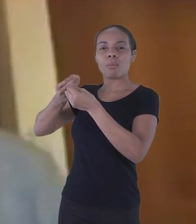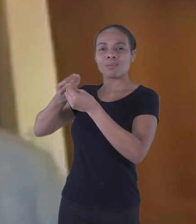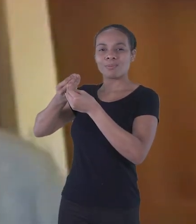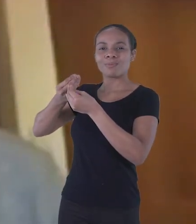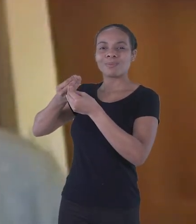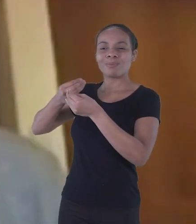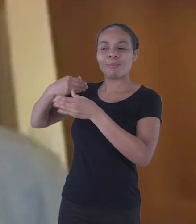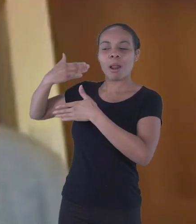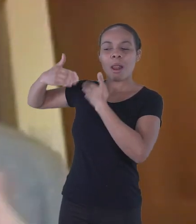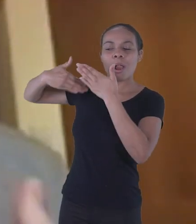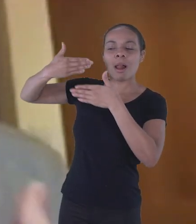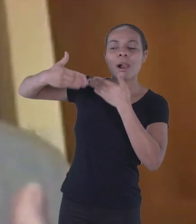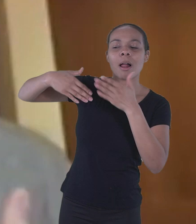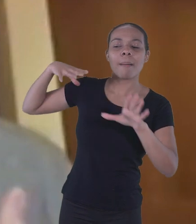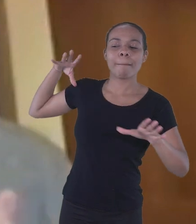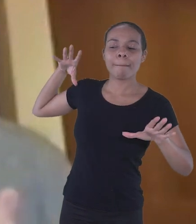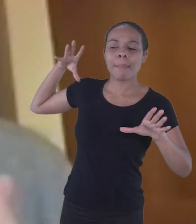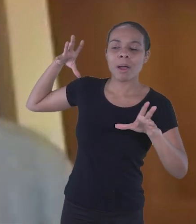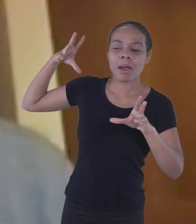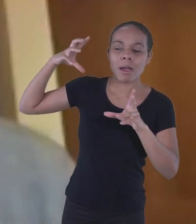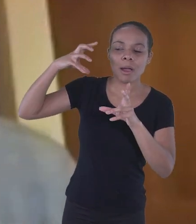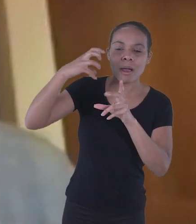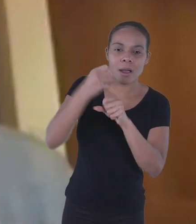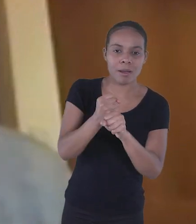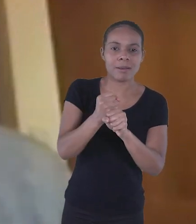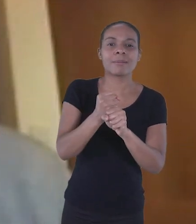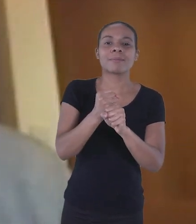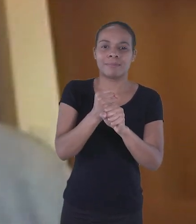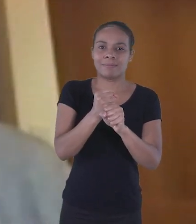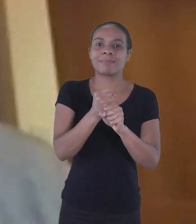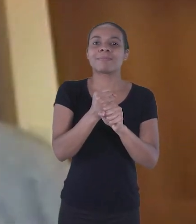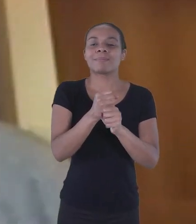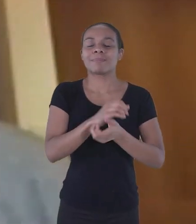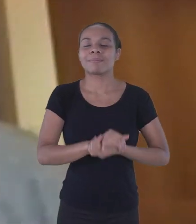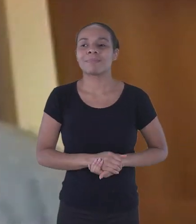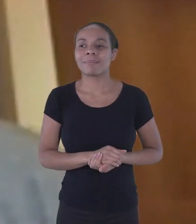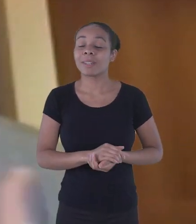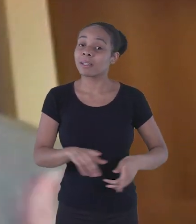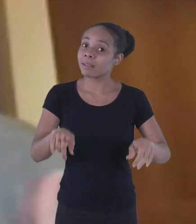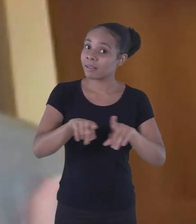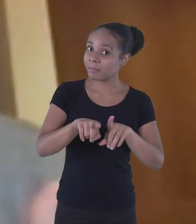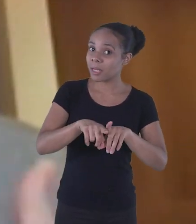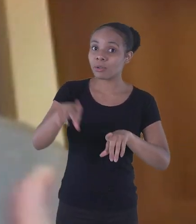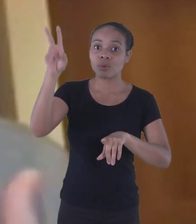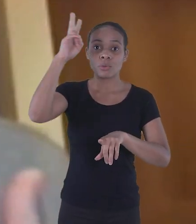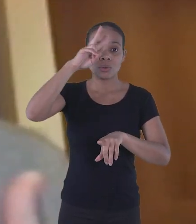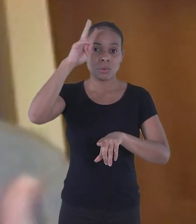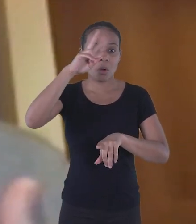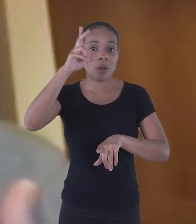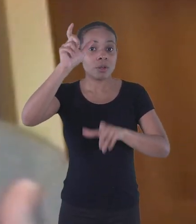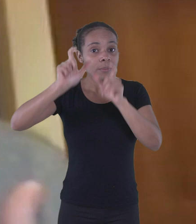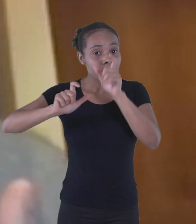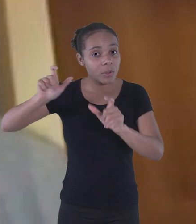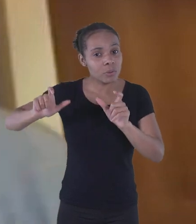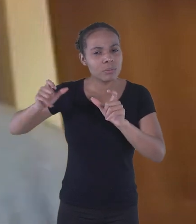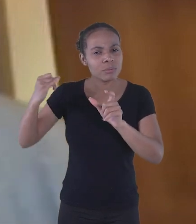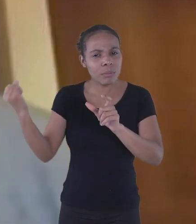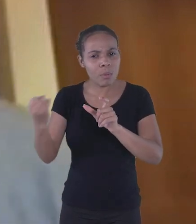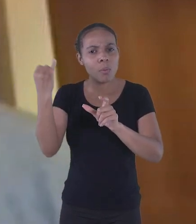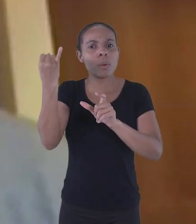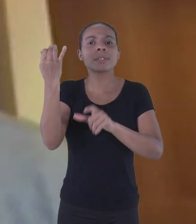construído, com histórias de pessoas muito importantes para mim.